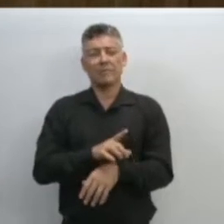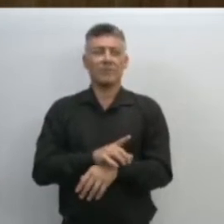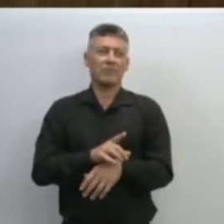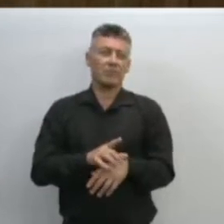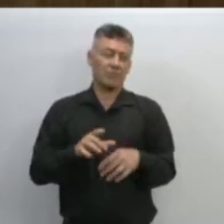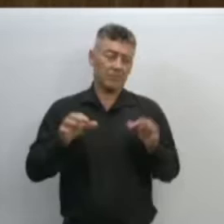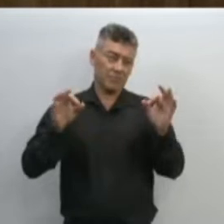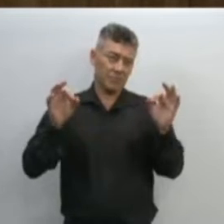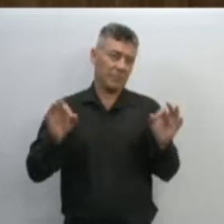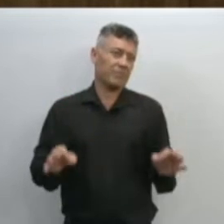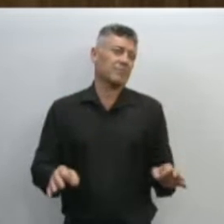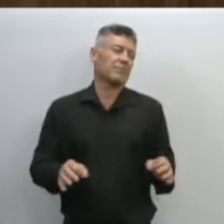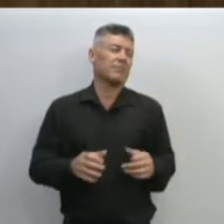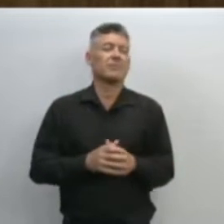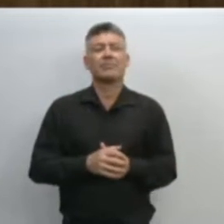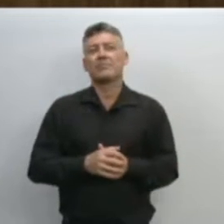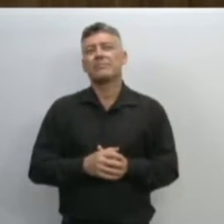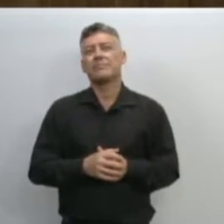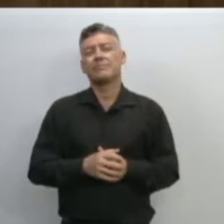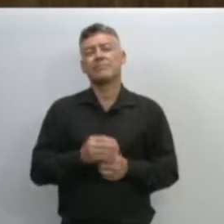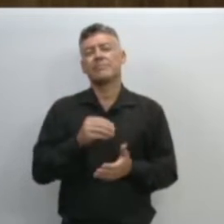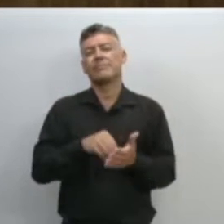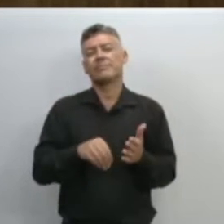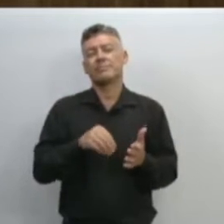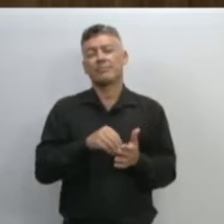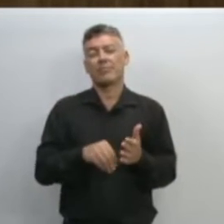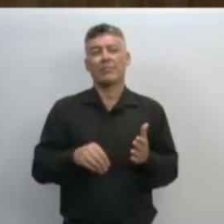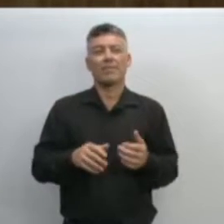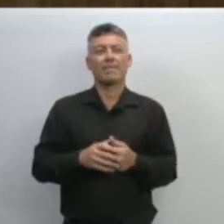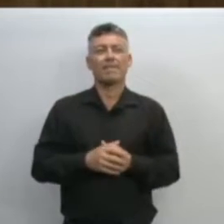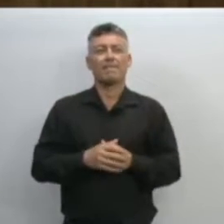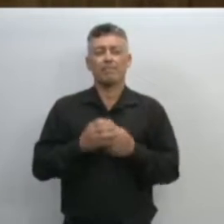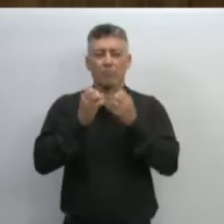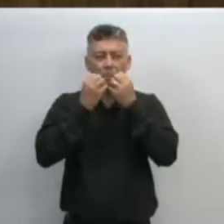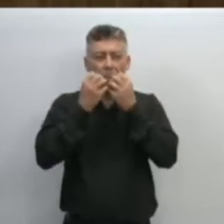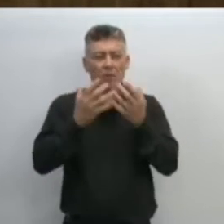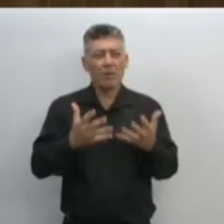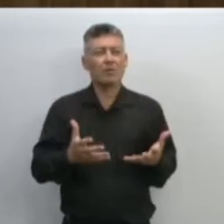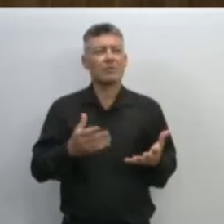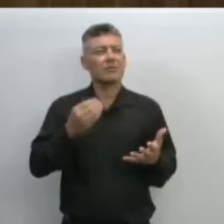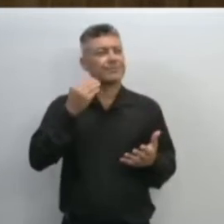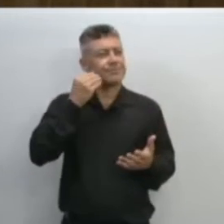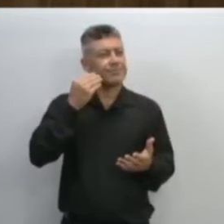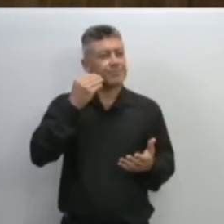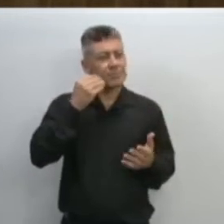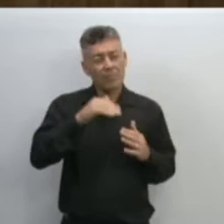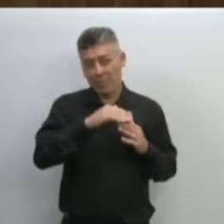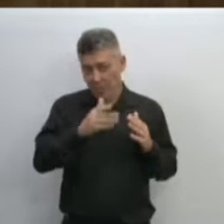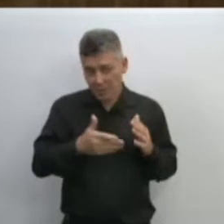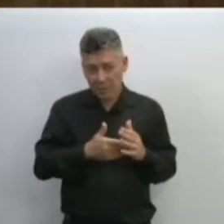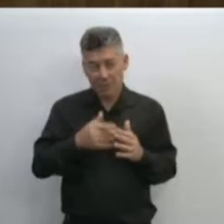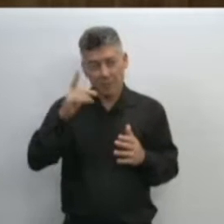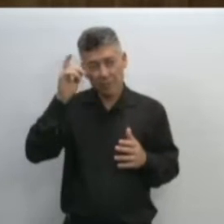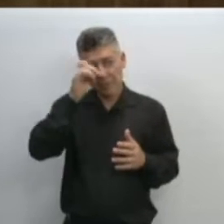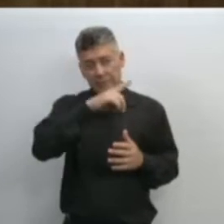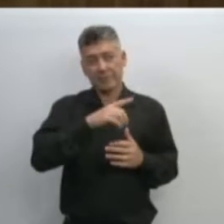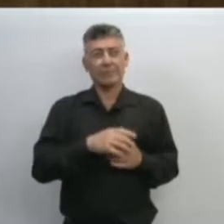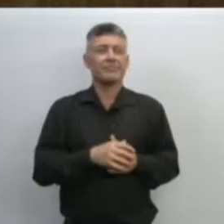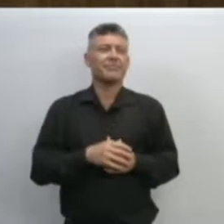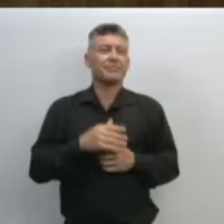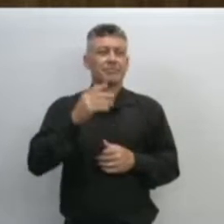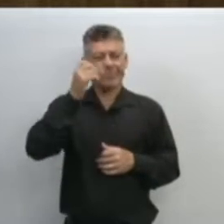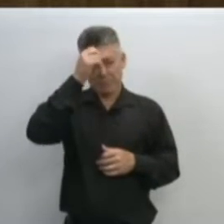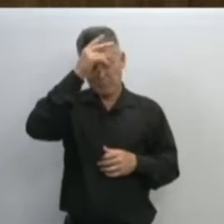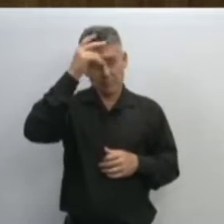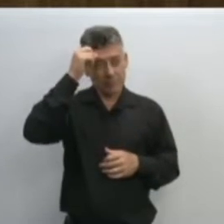corretos. O secretário nos explanou lá, nos mostrou todas as dificuldades que a